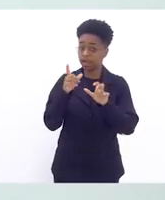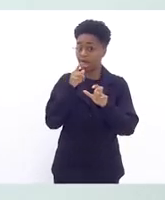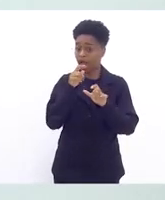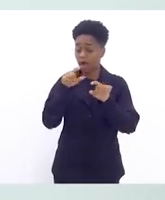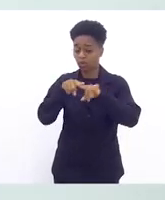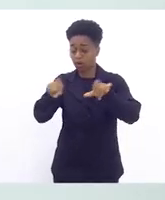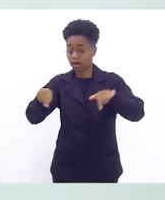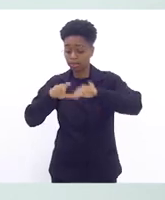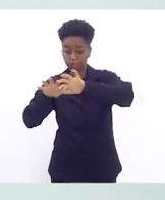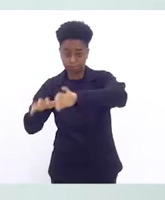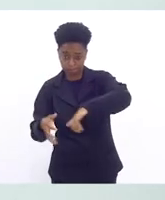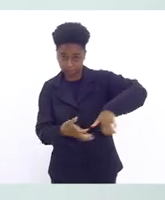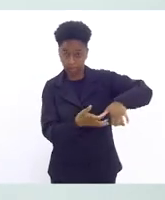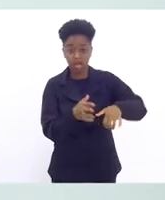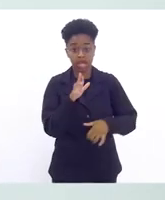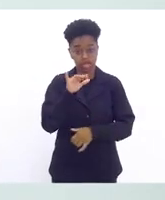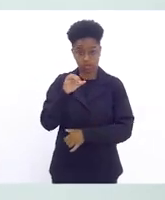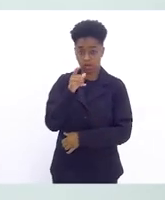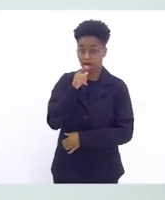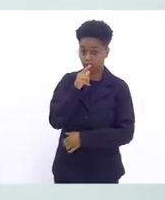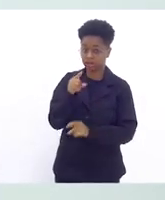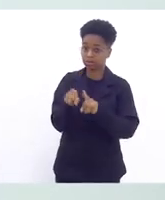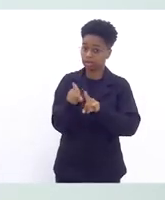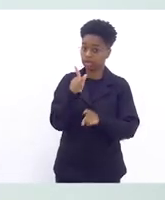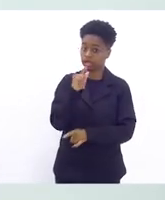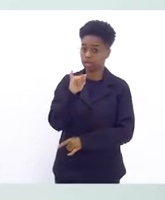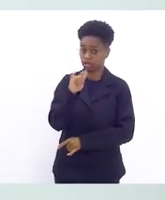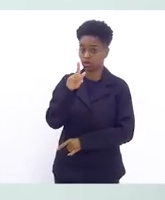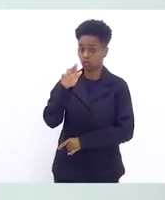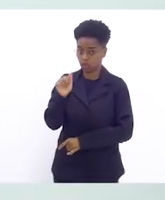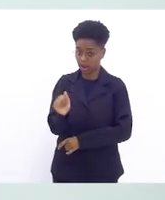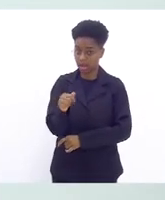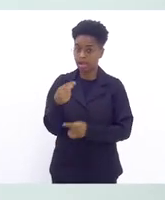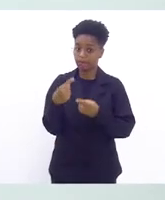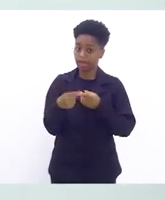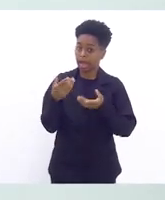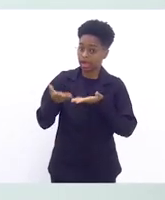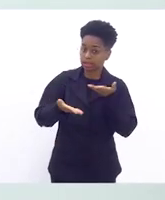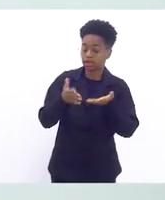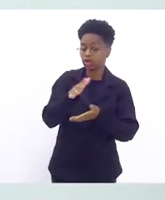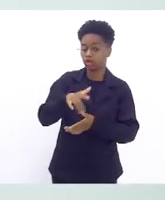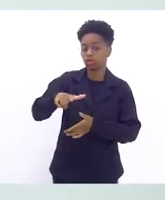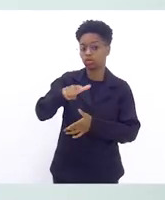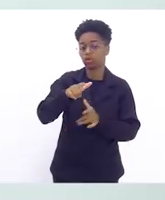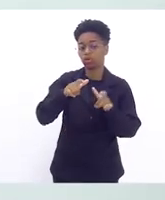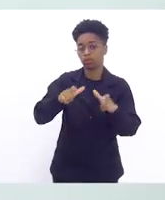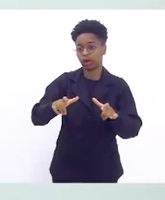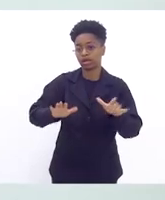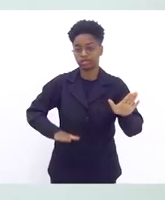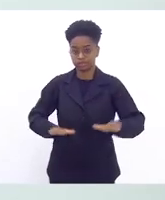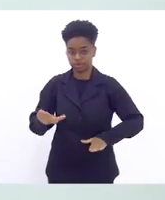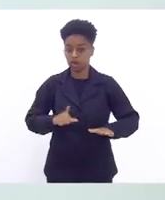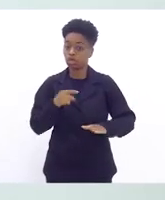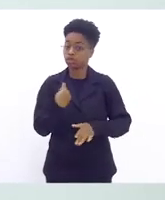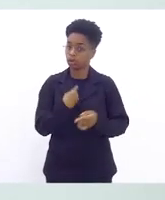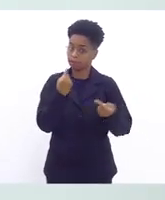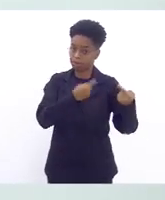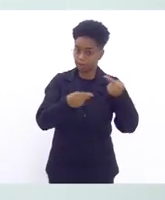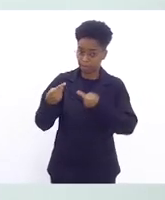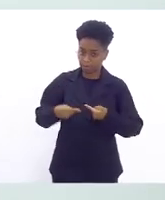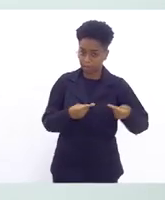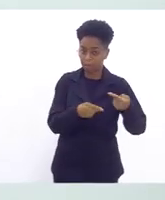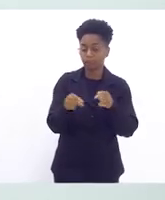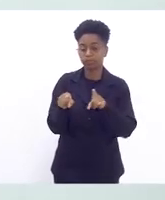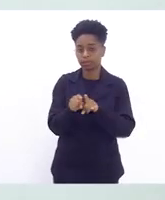águas está fazendo e a própria igual que atende a bacia hidrográfica de Jacarepaguá a gente tá lá nesse debate inclusive